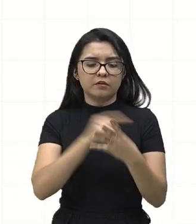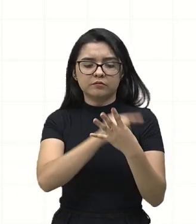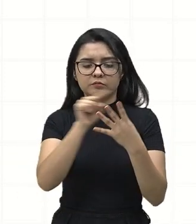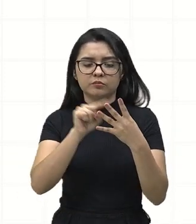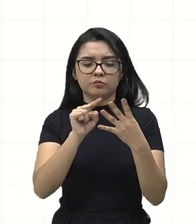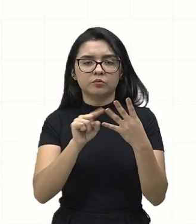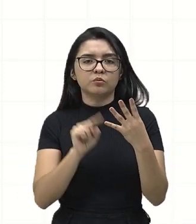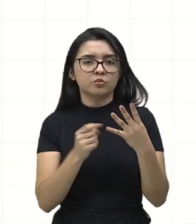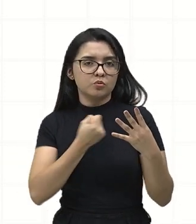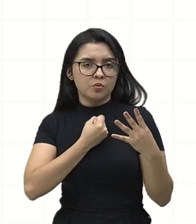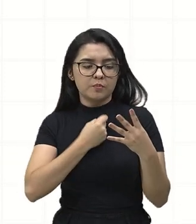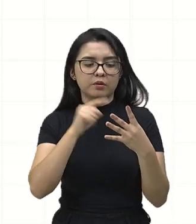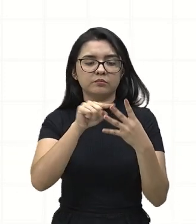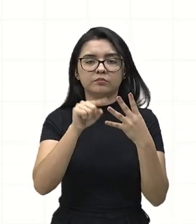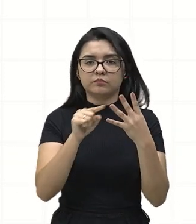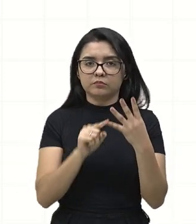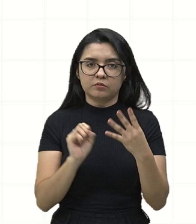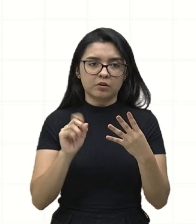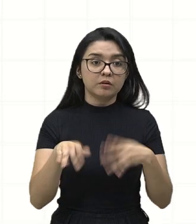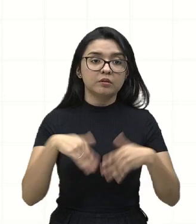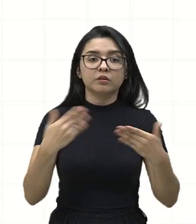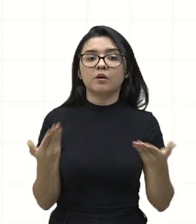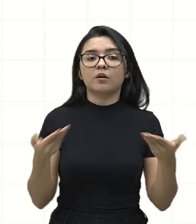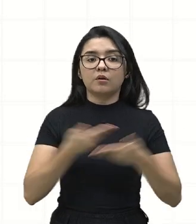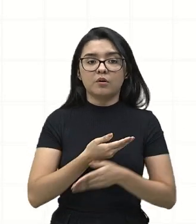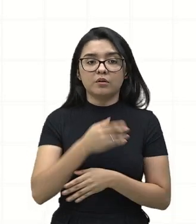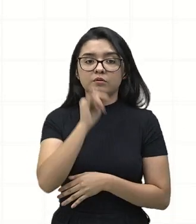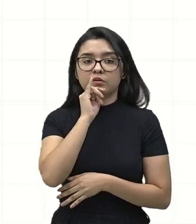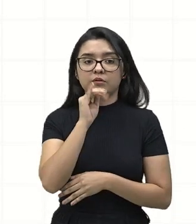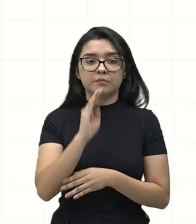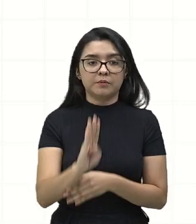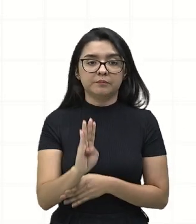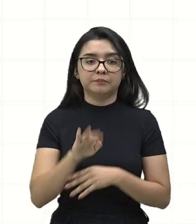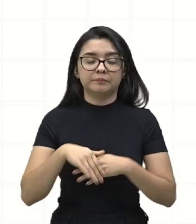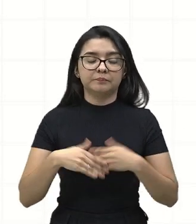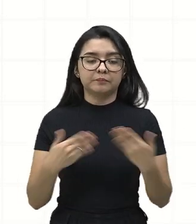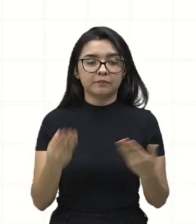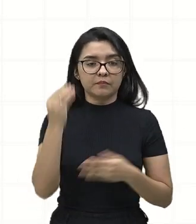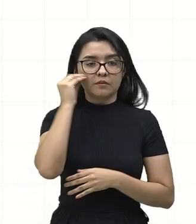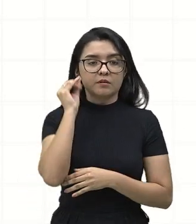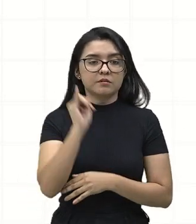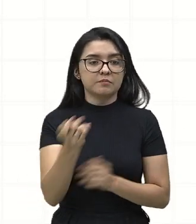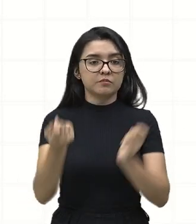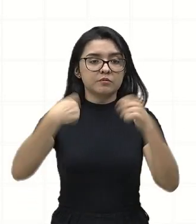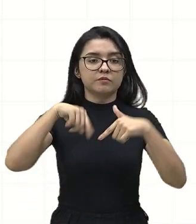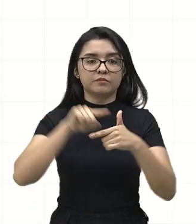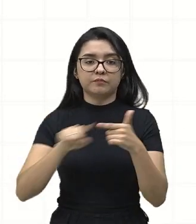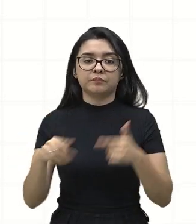3 últimos algarismos. Vamos ver aqui o exemplo do item B, o número